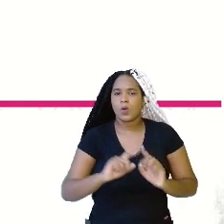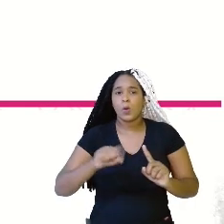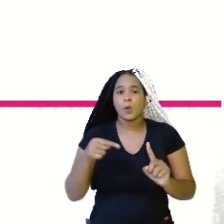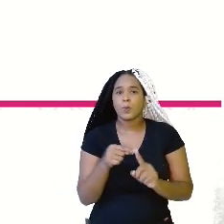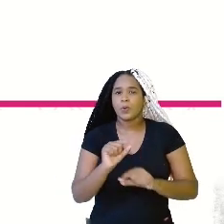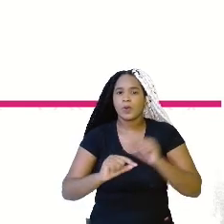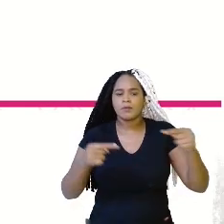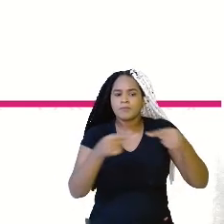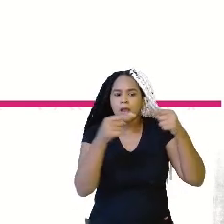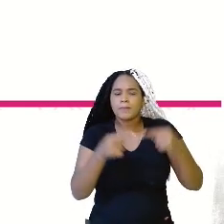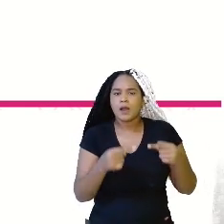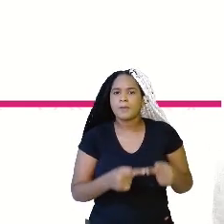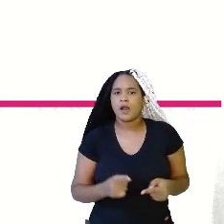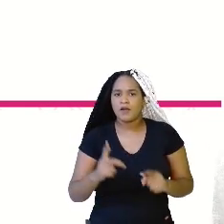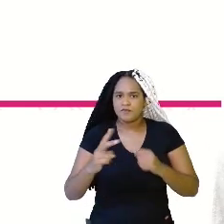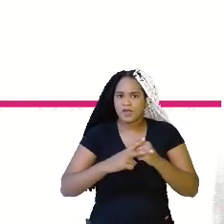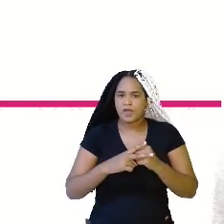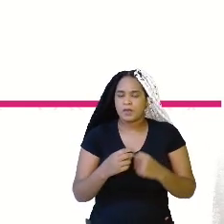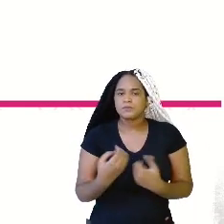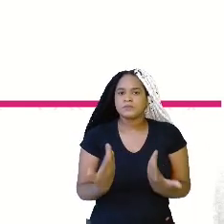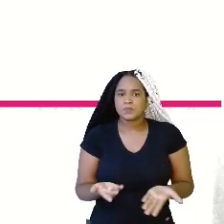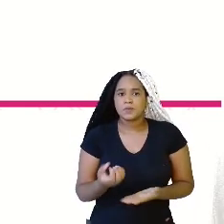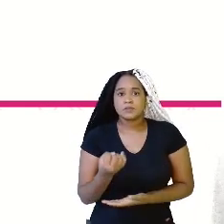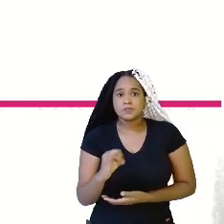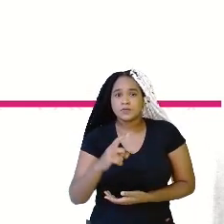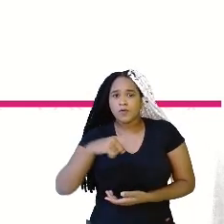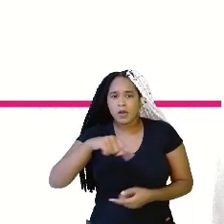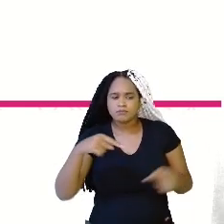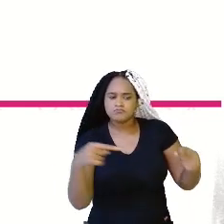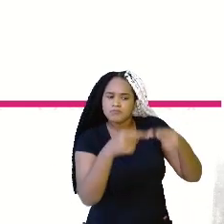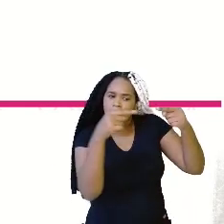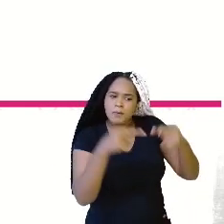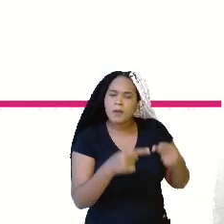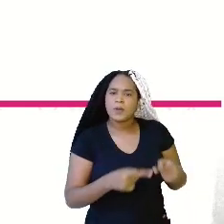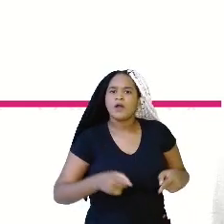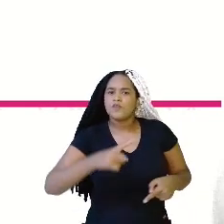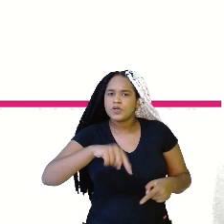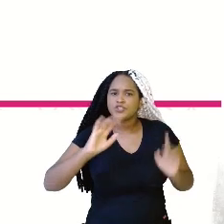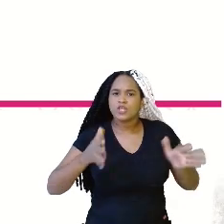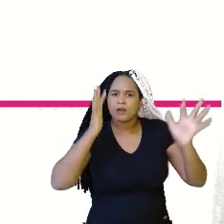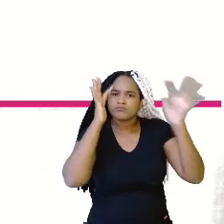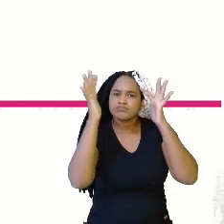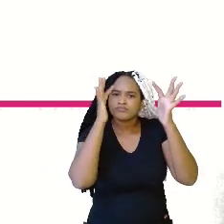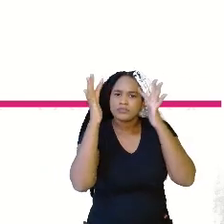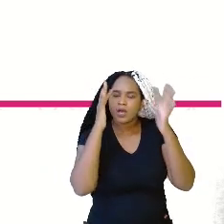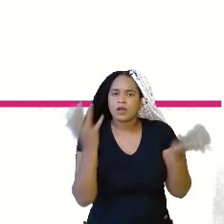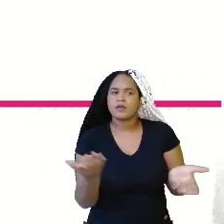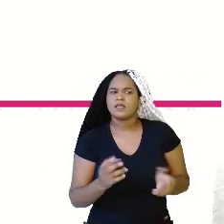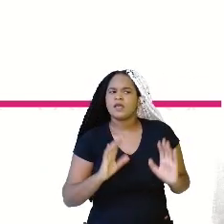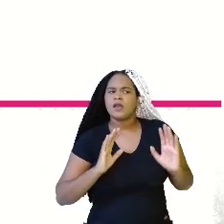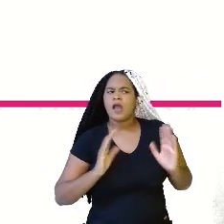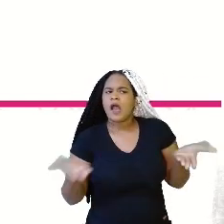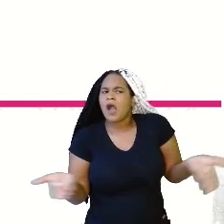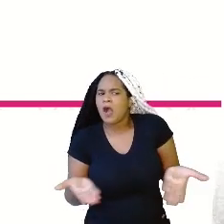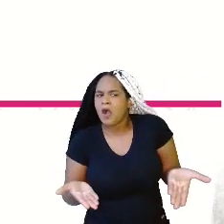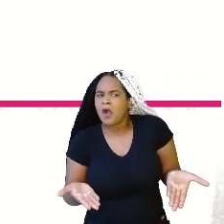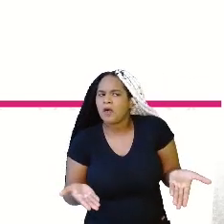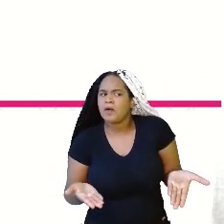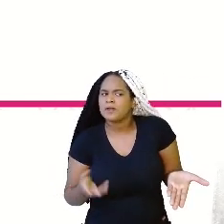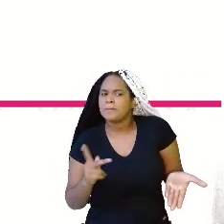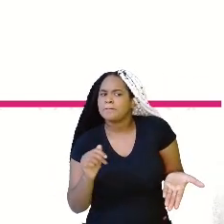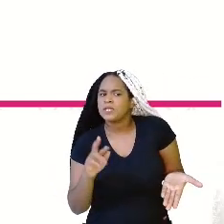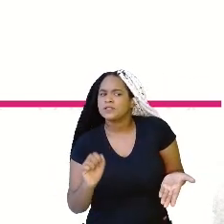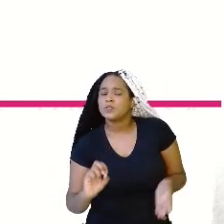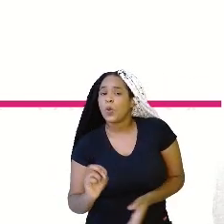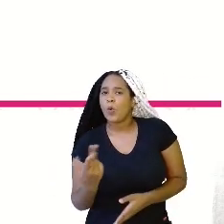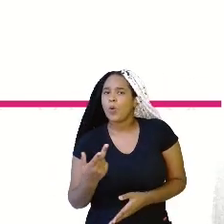identificar alguns verbos. À medida que você for identificando, você já vai pensando aí, ele está no presente? Ele está